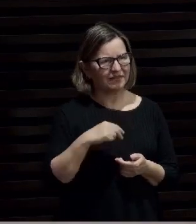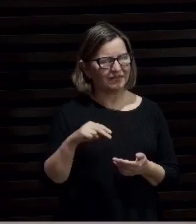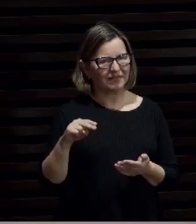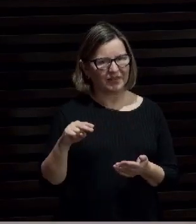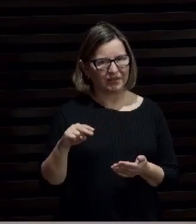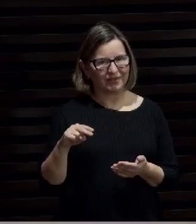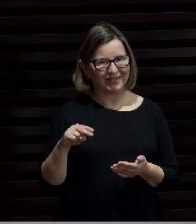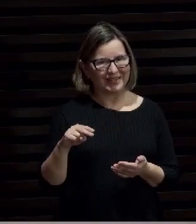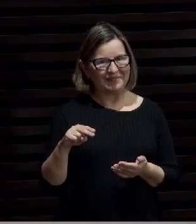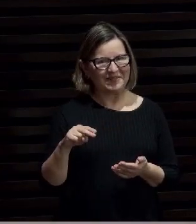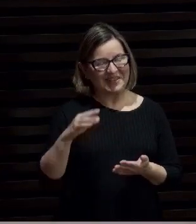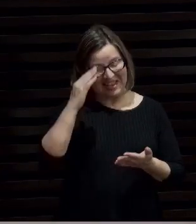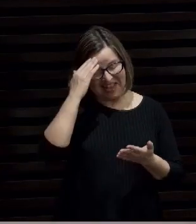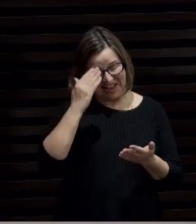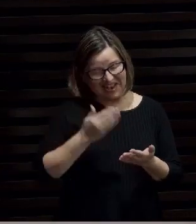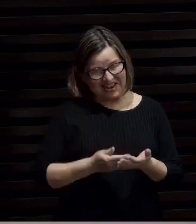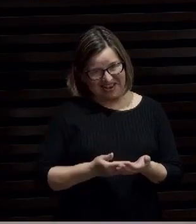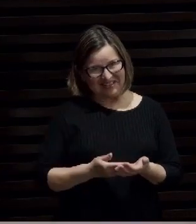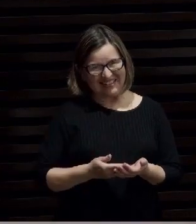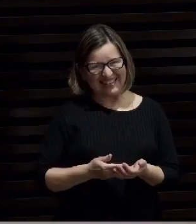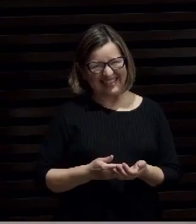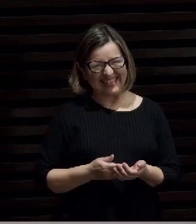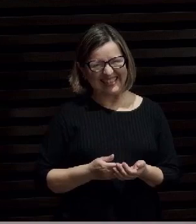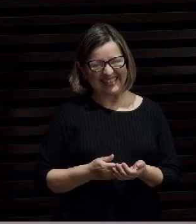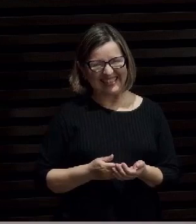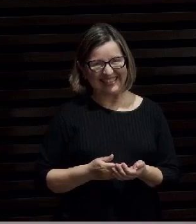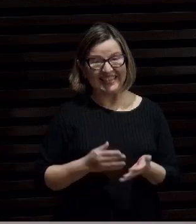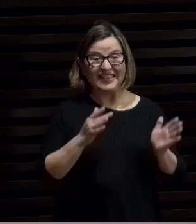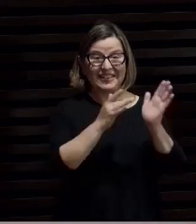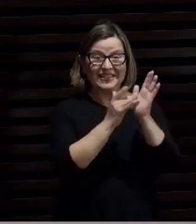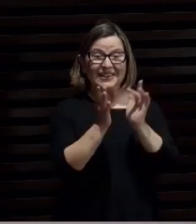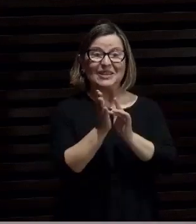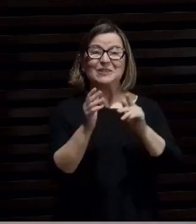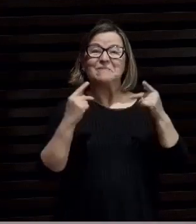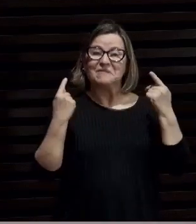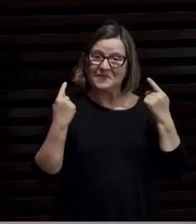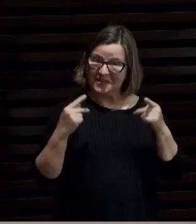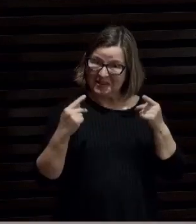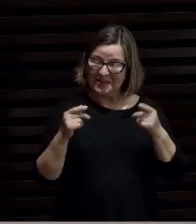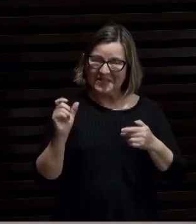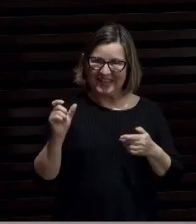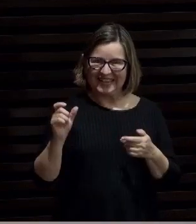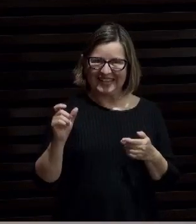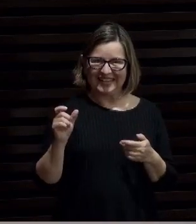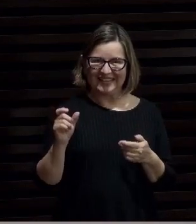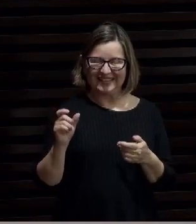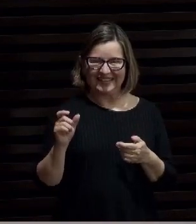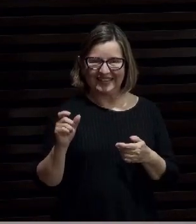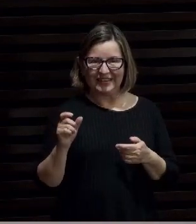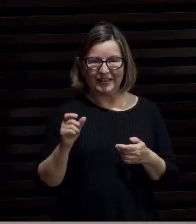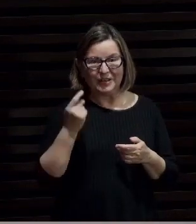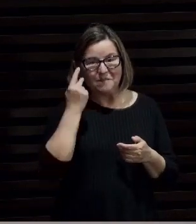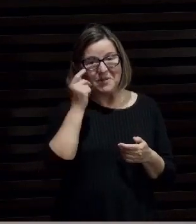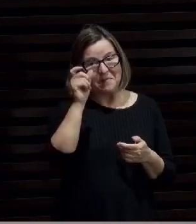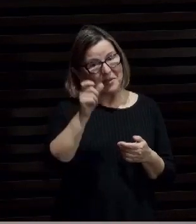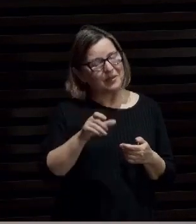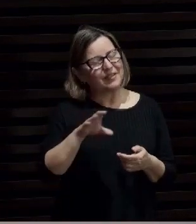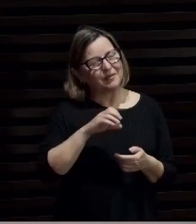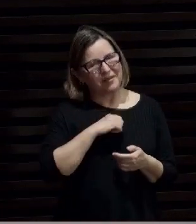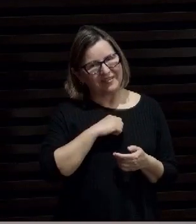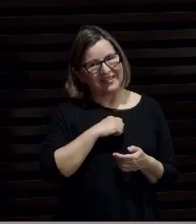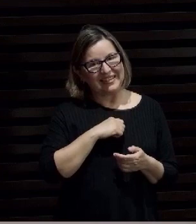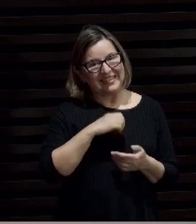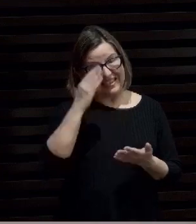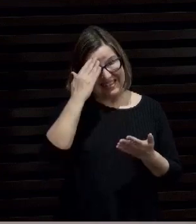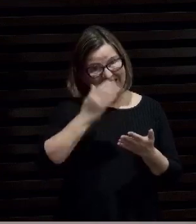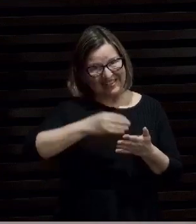Ele nasceu de novo. O que Jesus estava fazendo era, ele estava pregando a palavra para um homem que ele amava, crendo que o Espírito